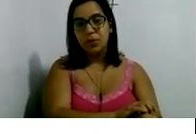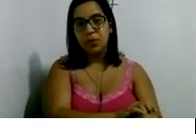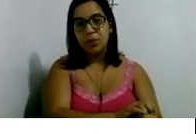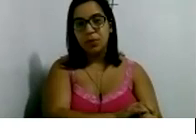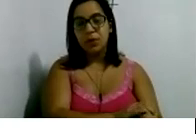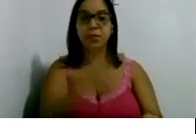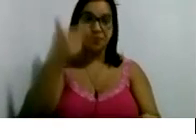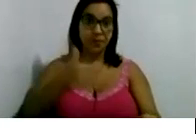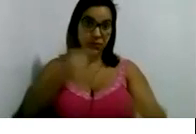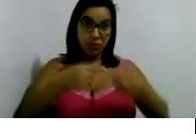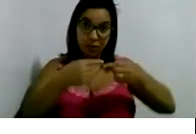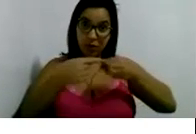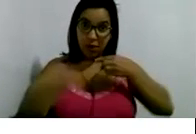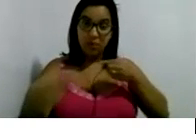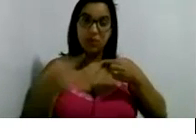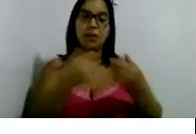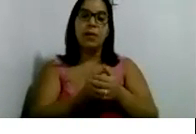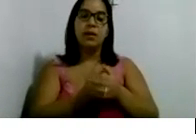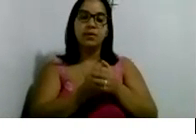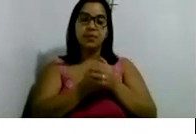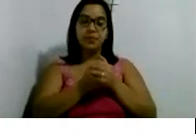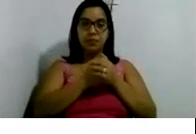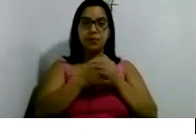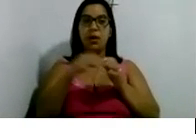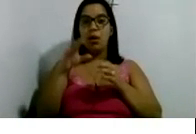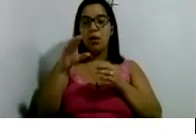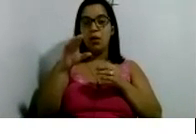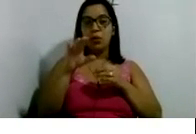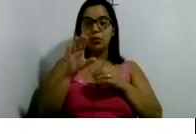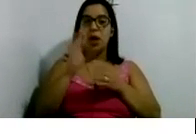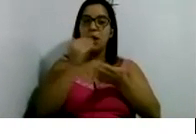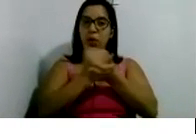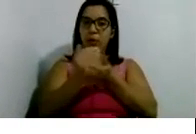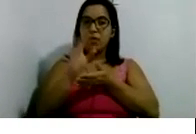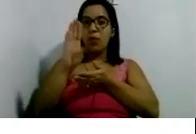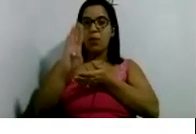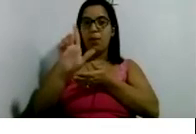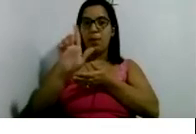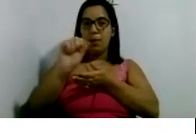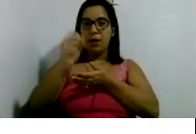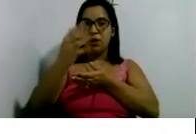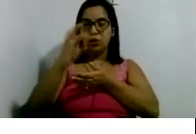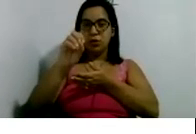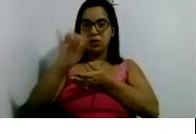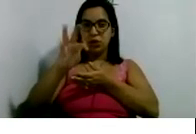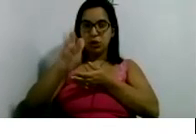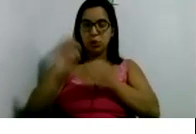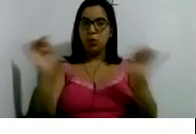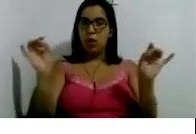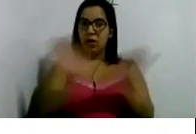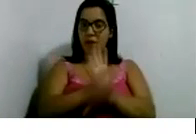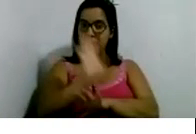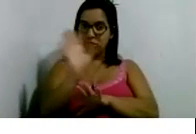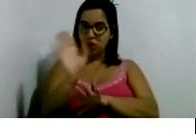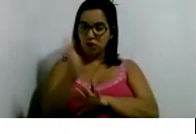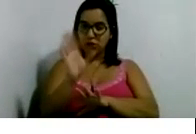Então, na segunda semana do desenvolvimento, a implantação do blastocisto já se completa. Então, a gente